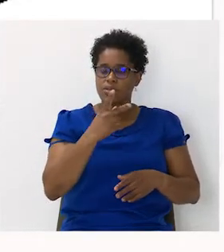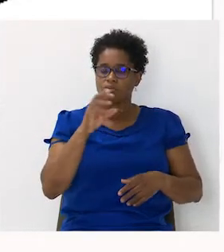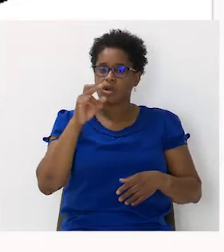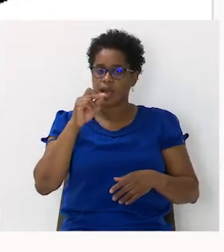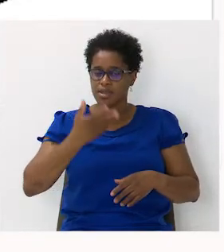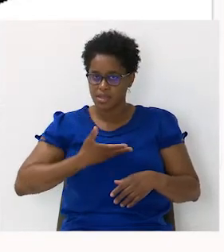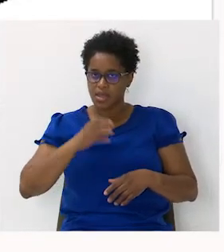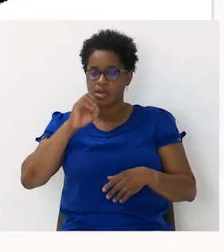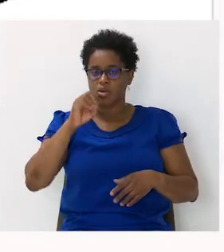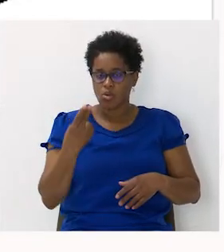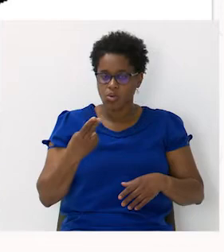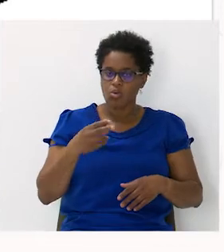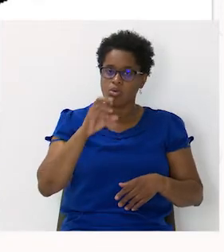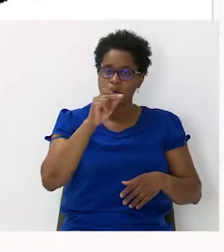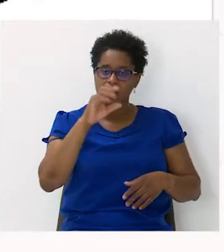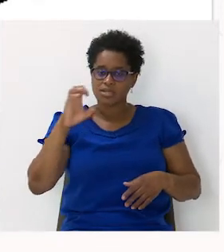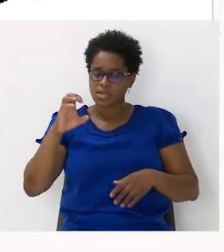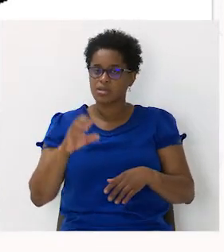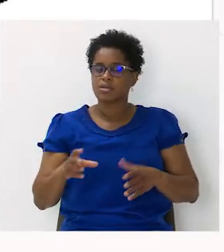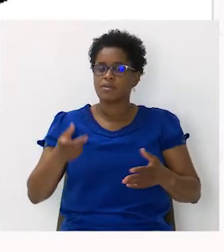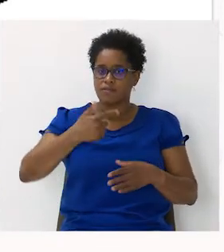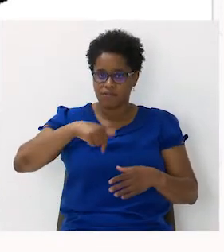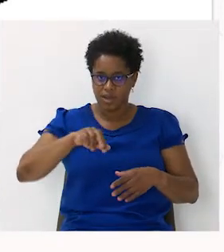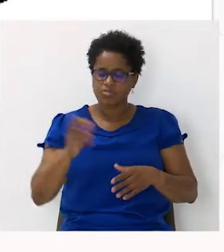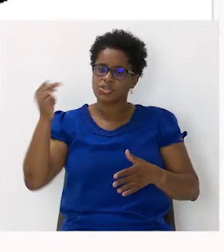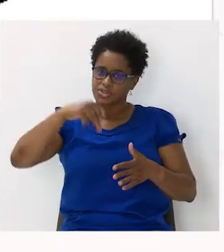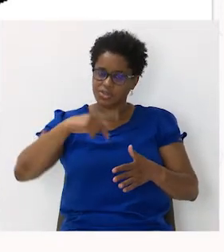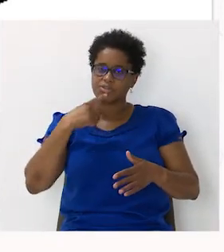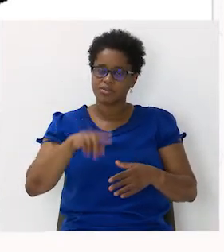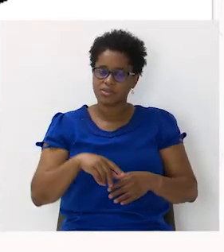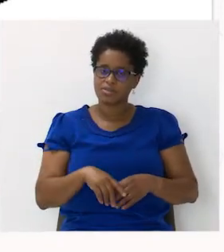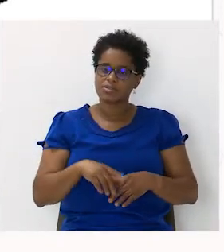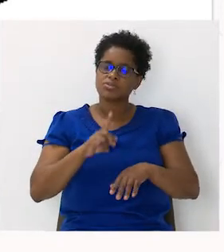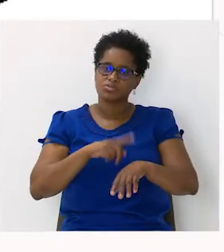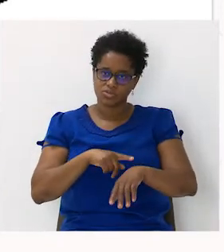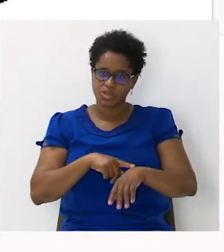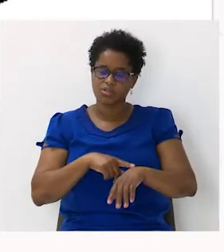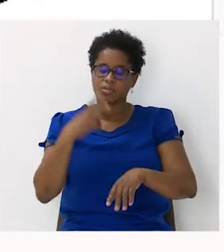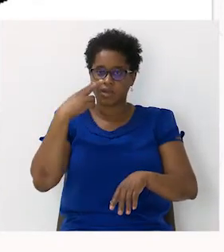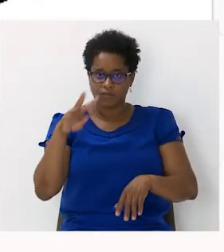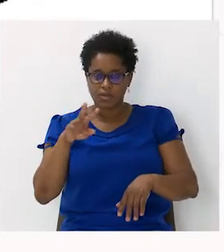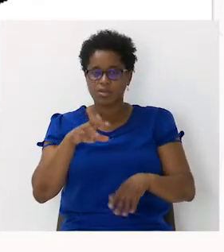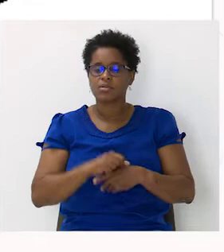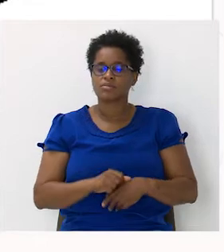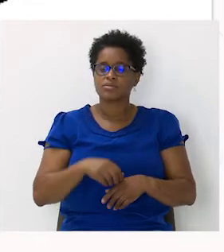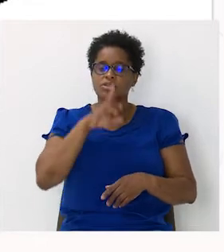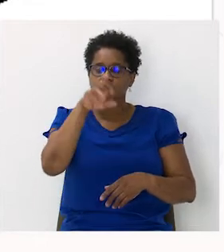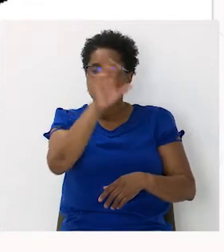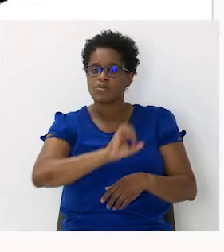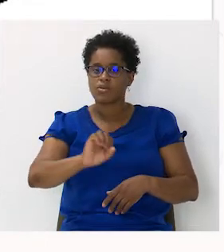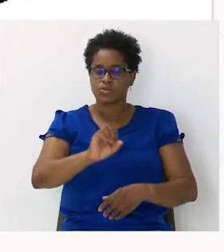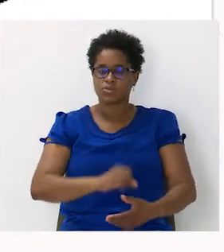AD ou vetor AC? Vamos regressar em instante para ver a vossa